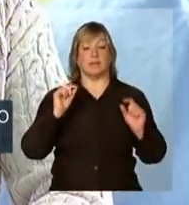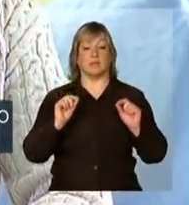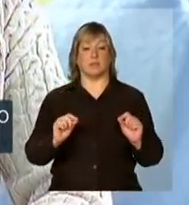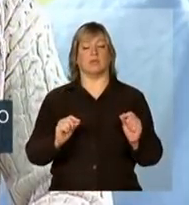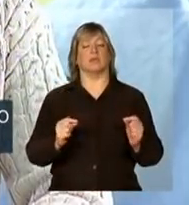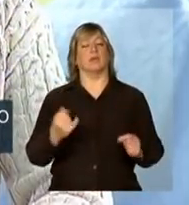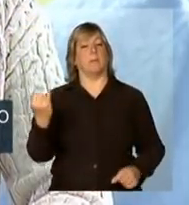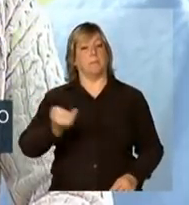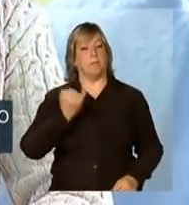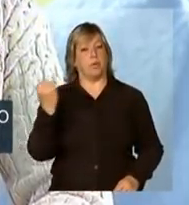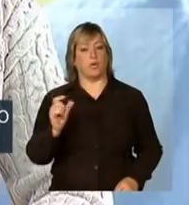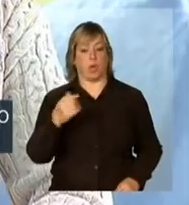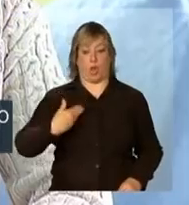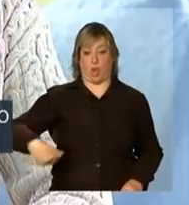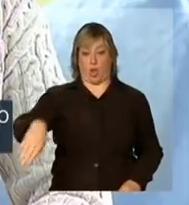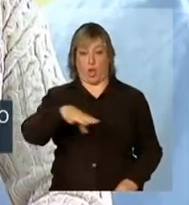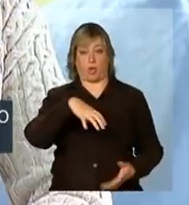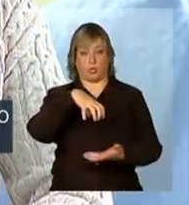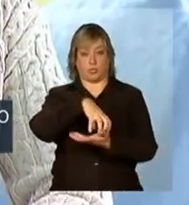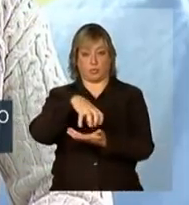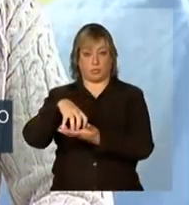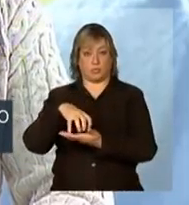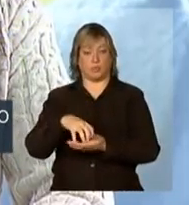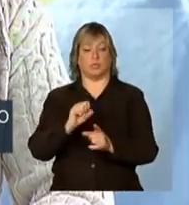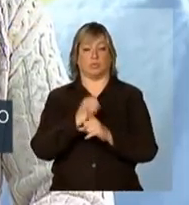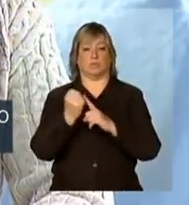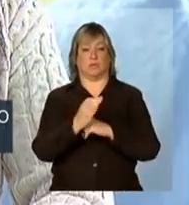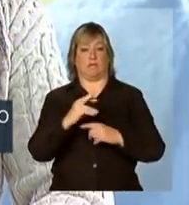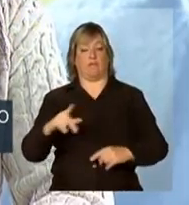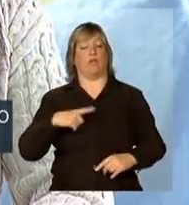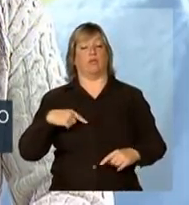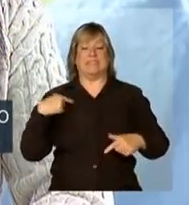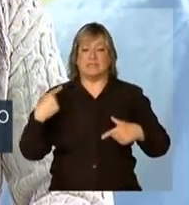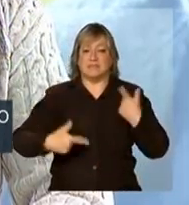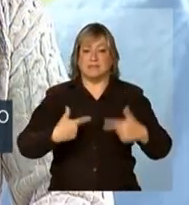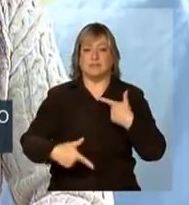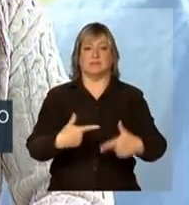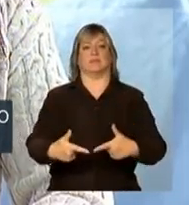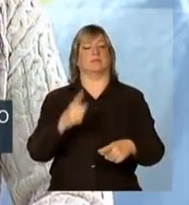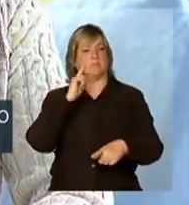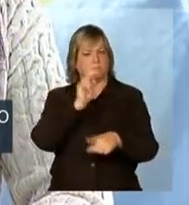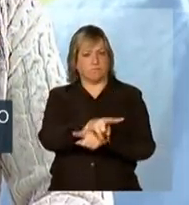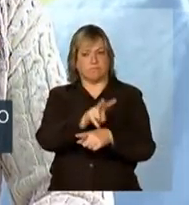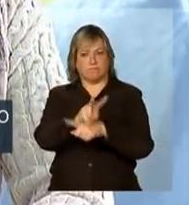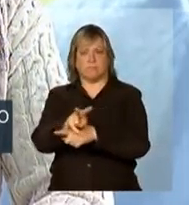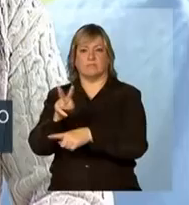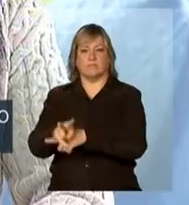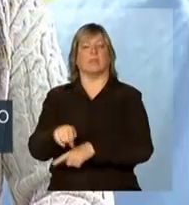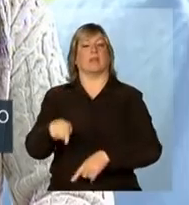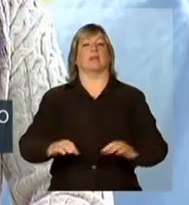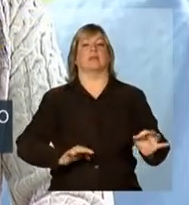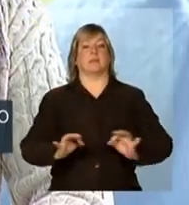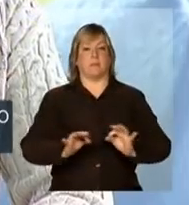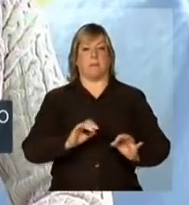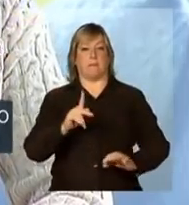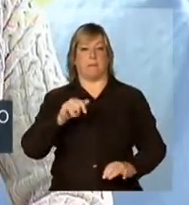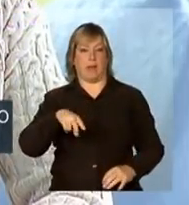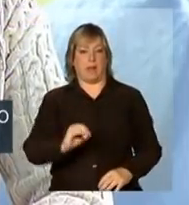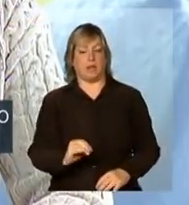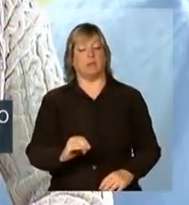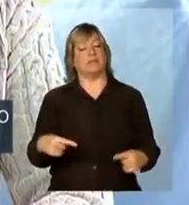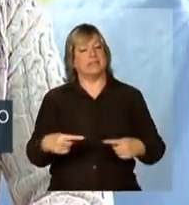a importância de nós do movimento sociedade civil estarmos acompanhando efetivamente esse plano e que esse